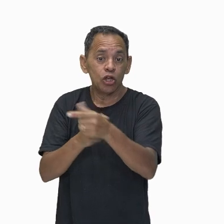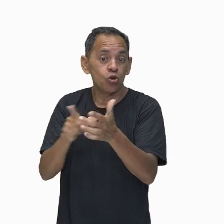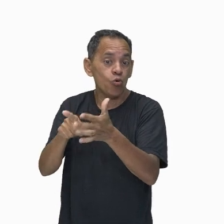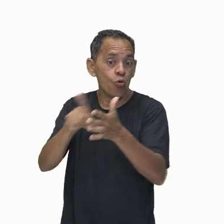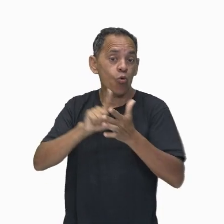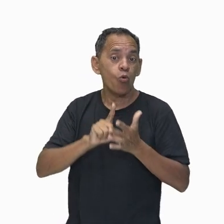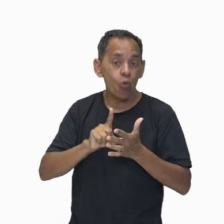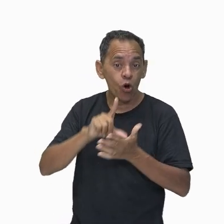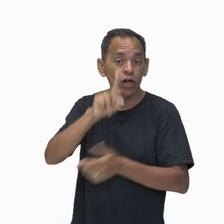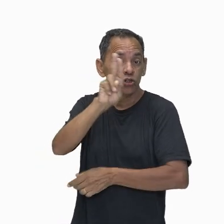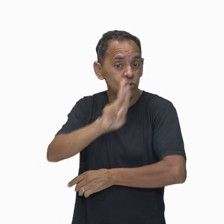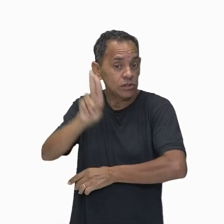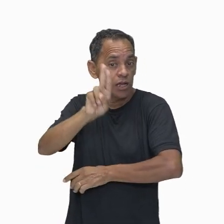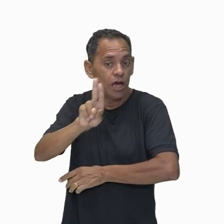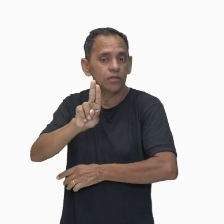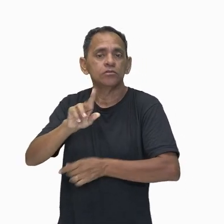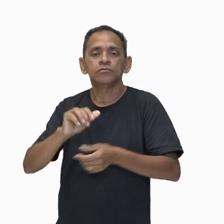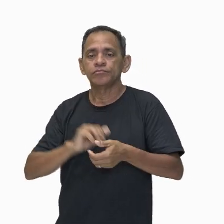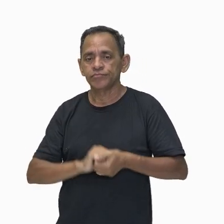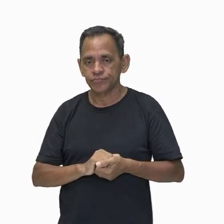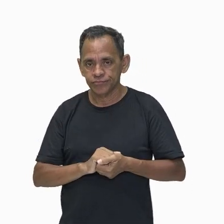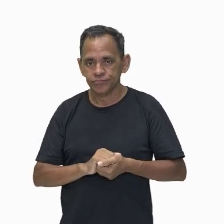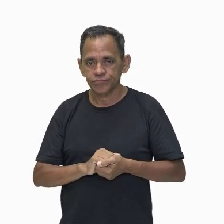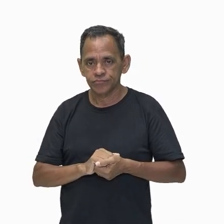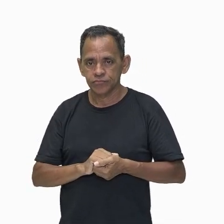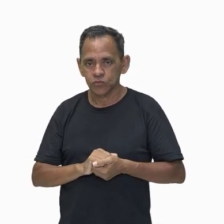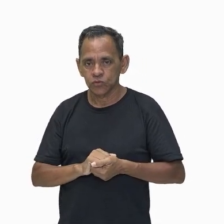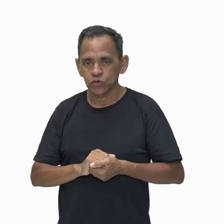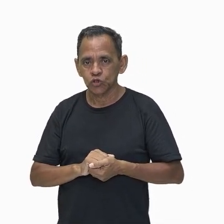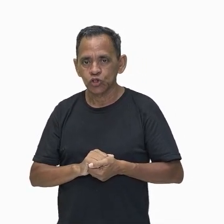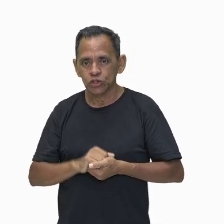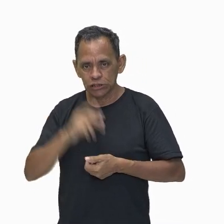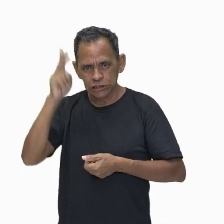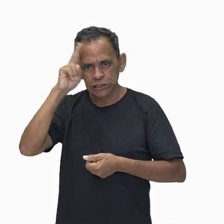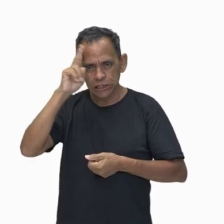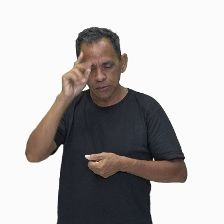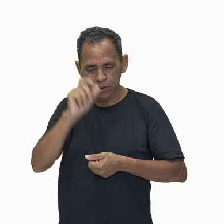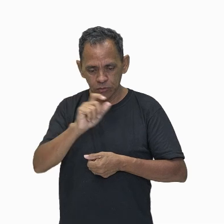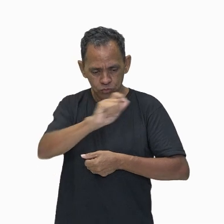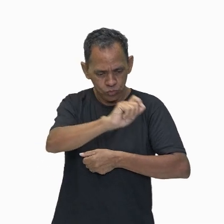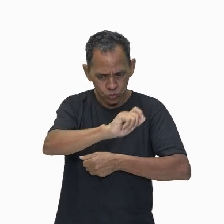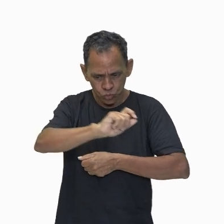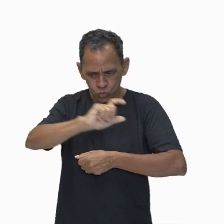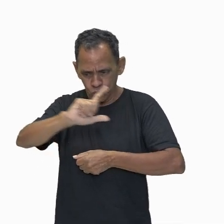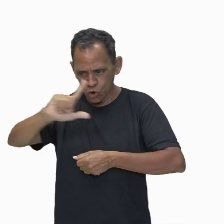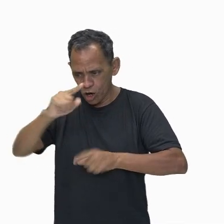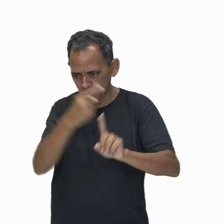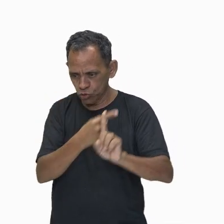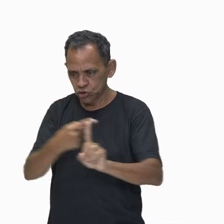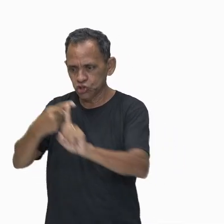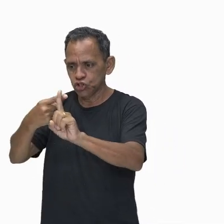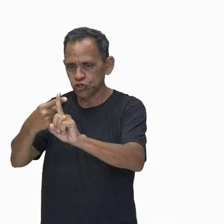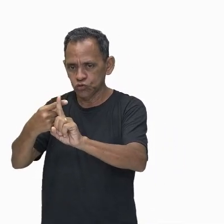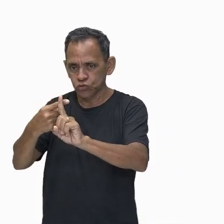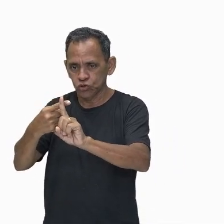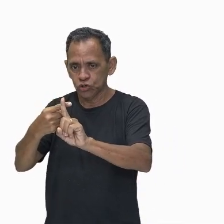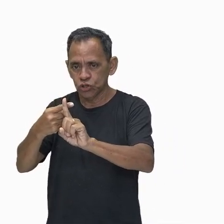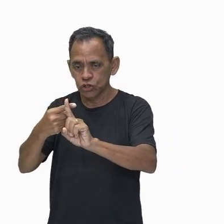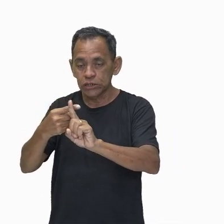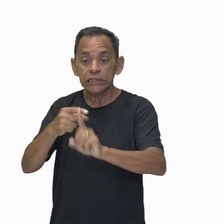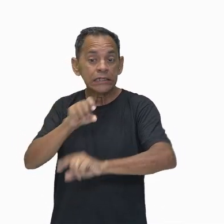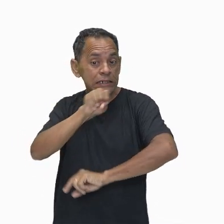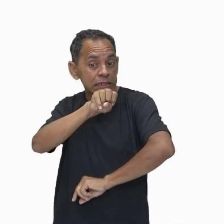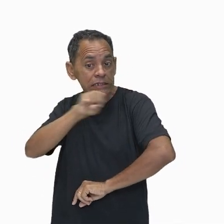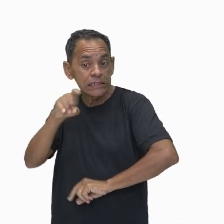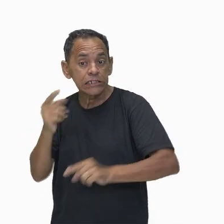tá? O móvel está indo no sentido contrário com aquele que eu adotei como positivo. O valor do espaço, ele diminui com o passar